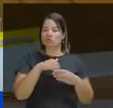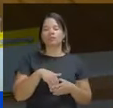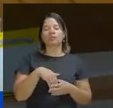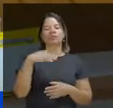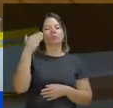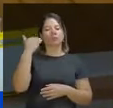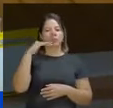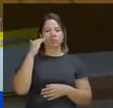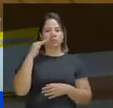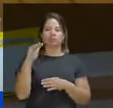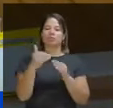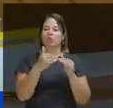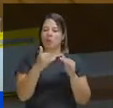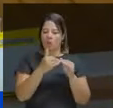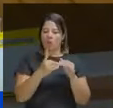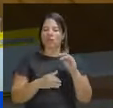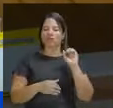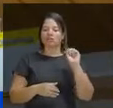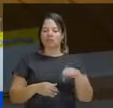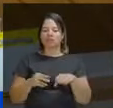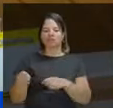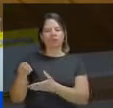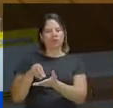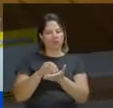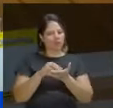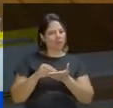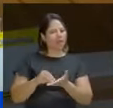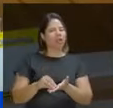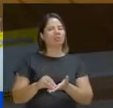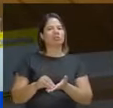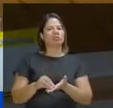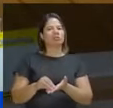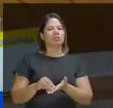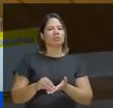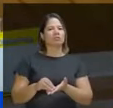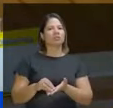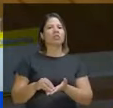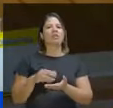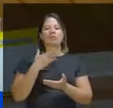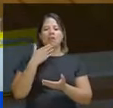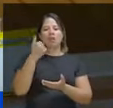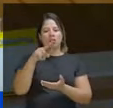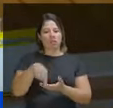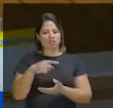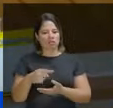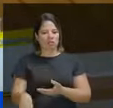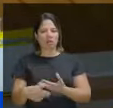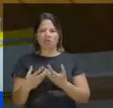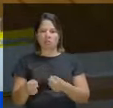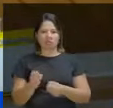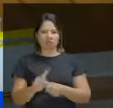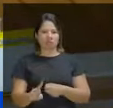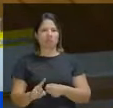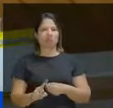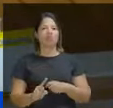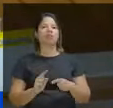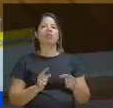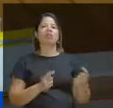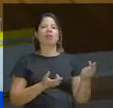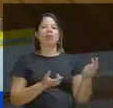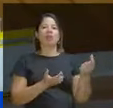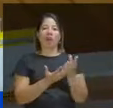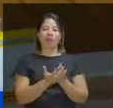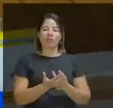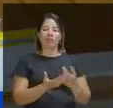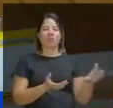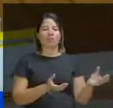mesmo sentido, pelas razões que apontou no relatório que consta lá do dia 26 de junho do corrente ano.